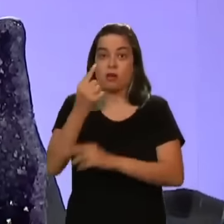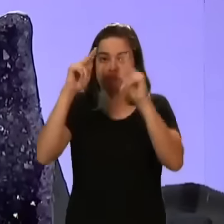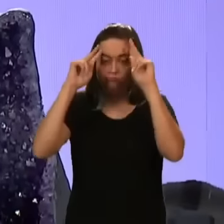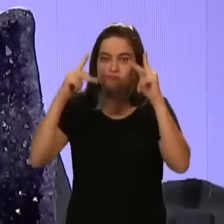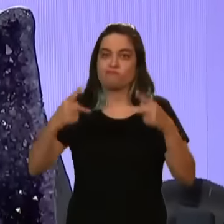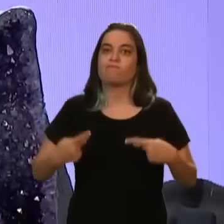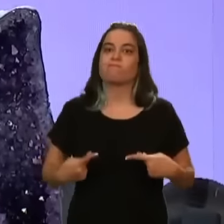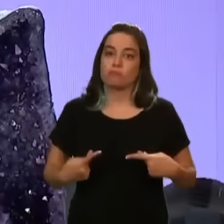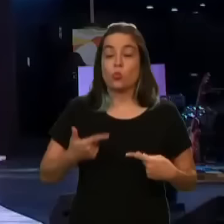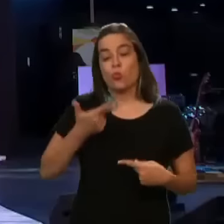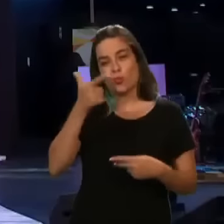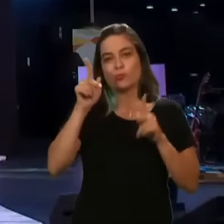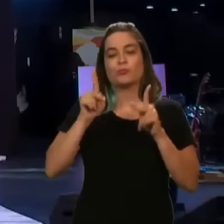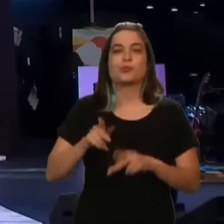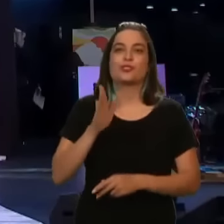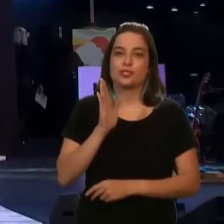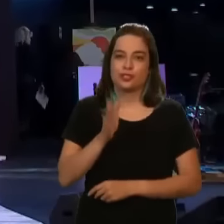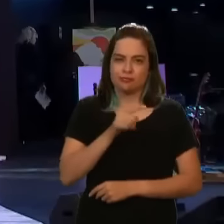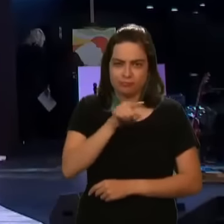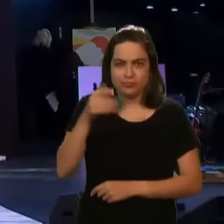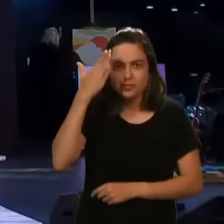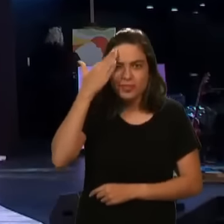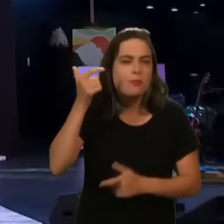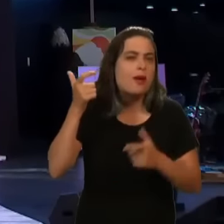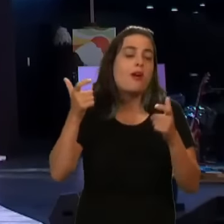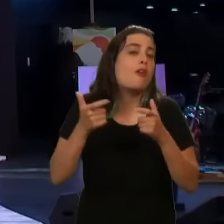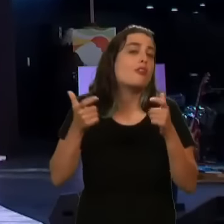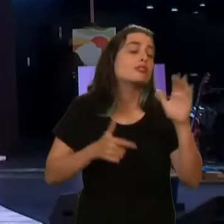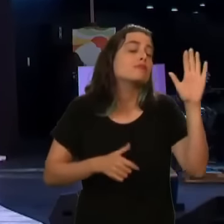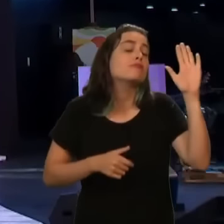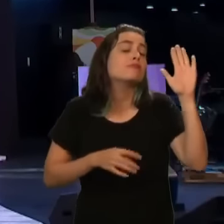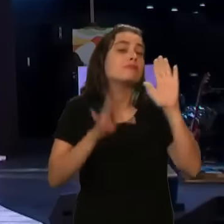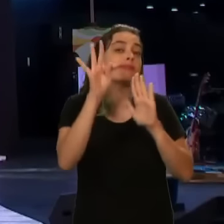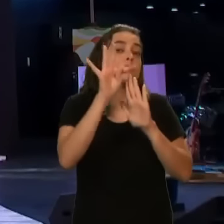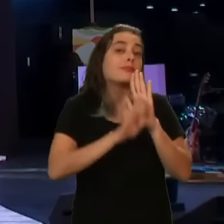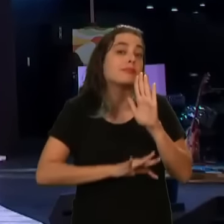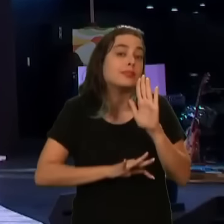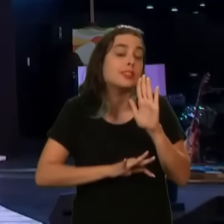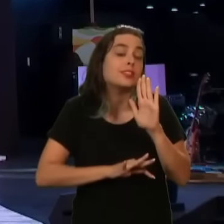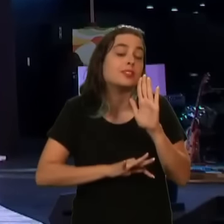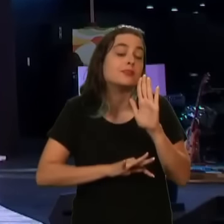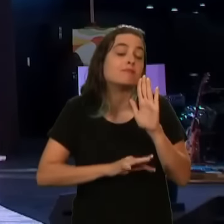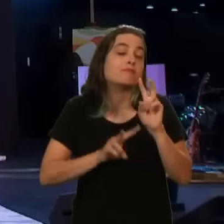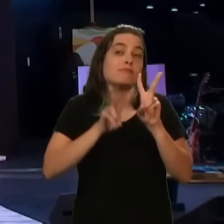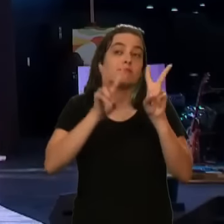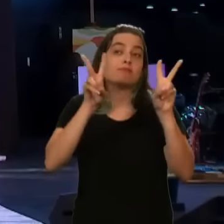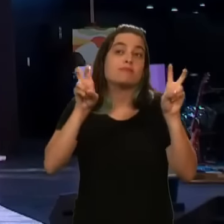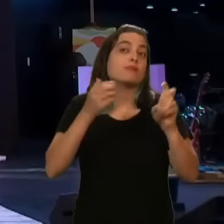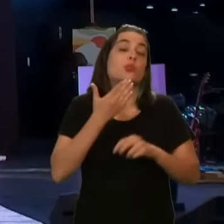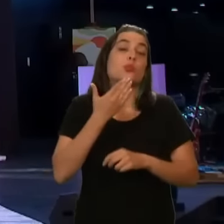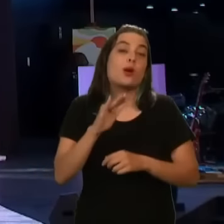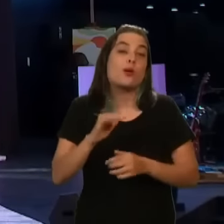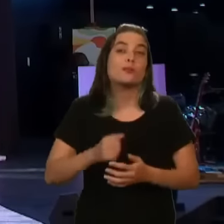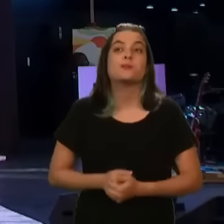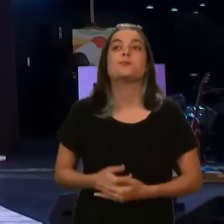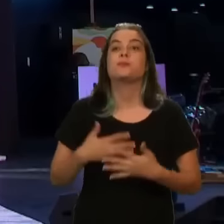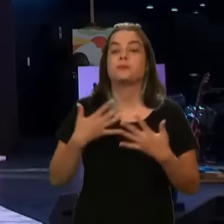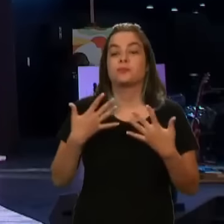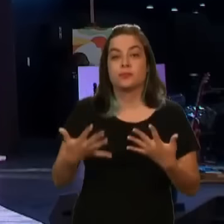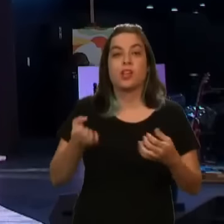humano. Quem aí já sabe de onde eu vou tirar o texto bíblico do nosso tema? É o